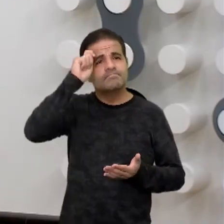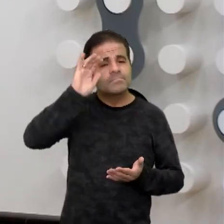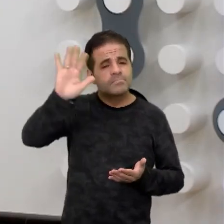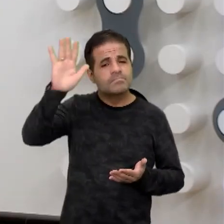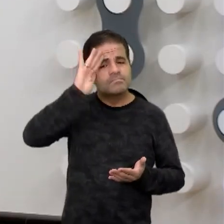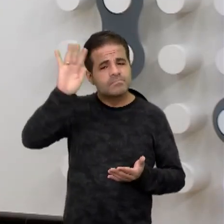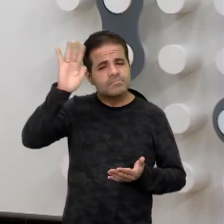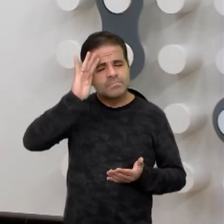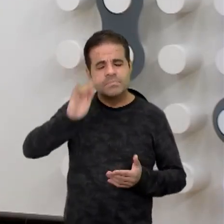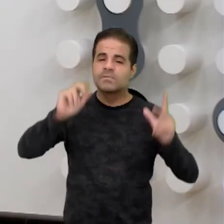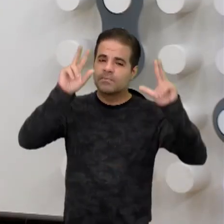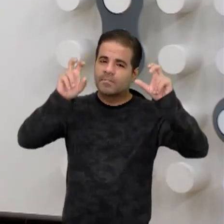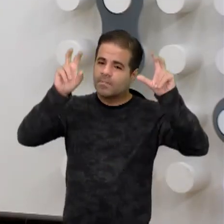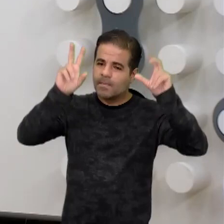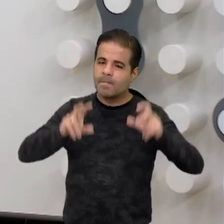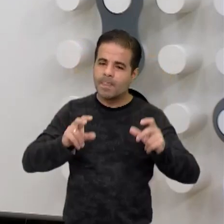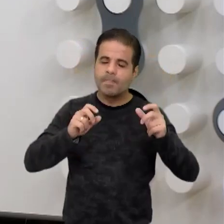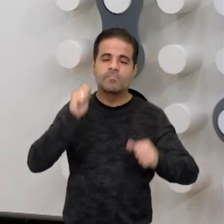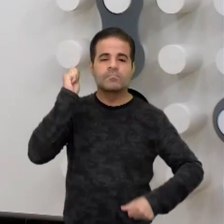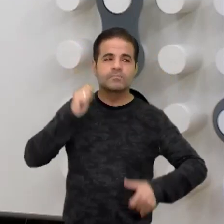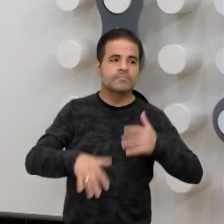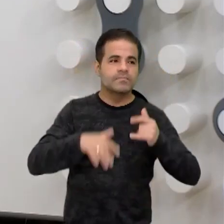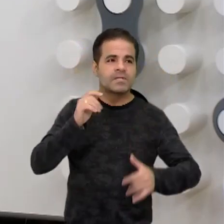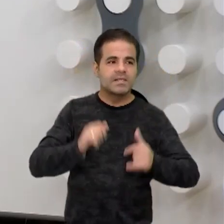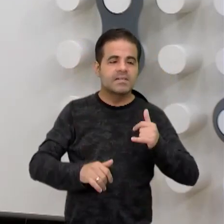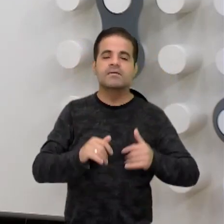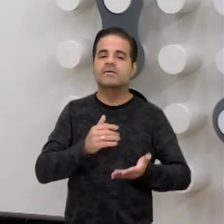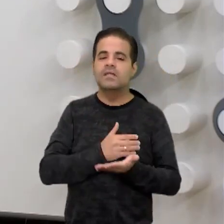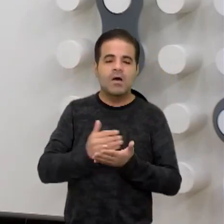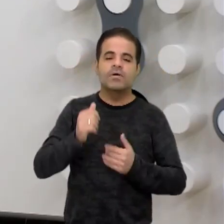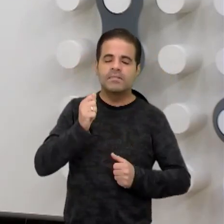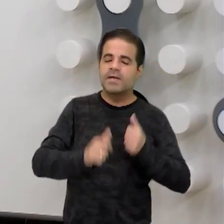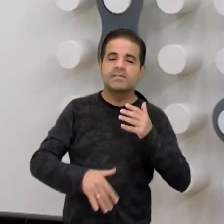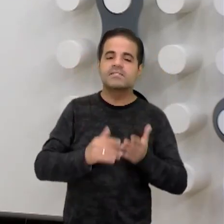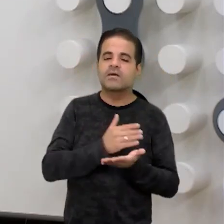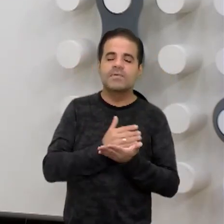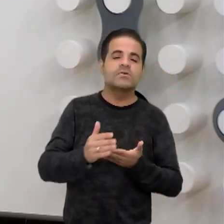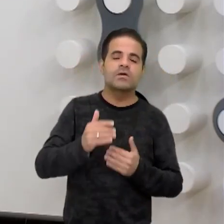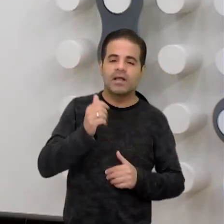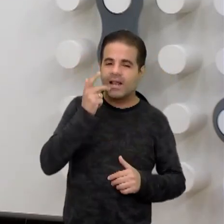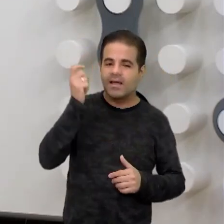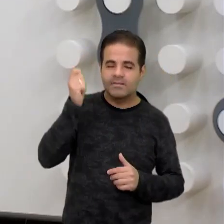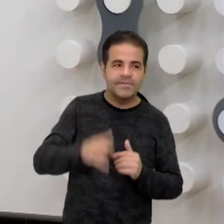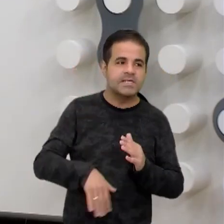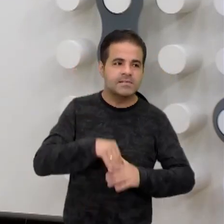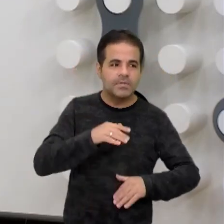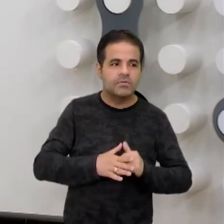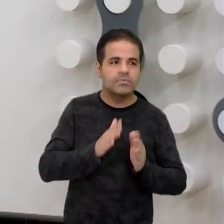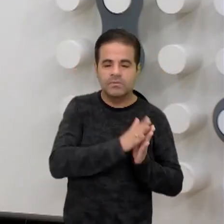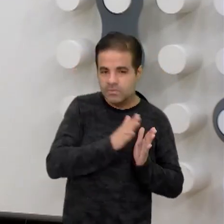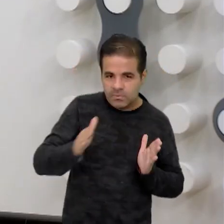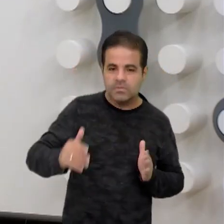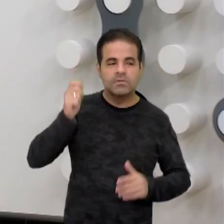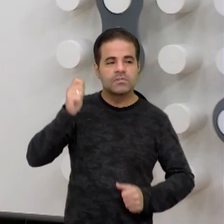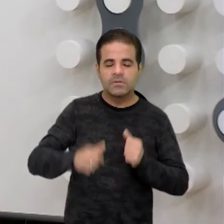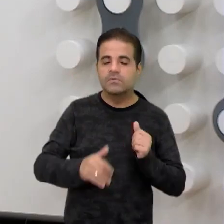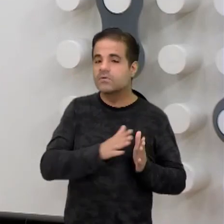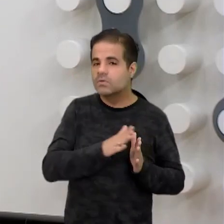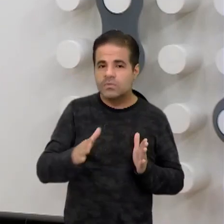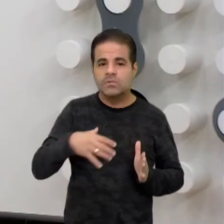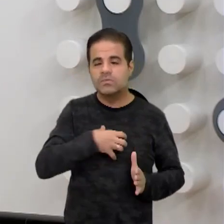nessas questões, dá para a gente realmente começar a falar sobre o assunto cultura, né?